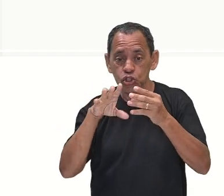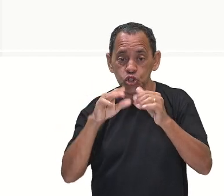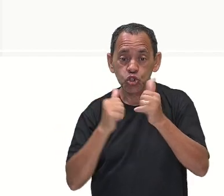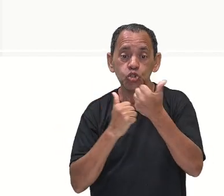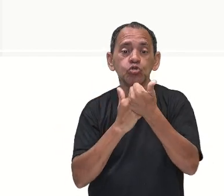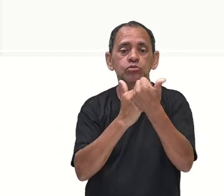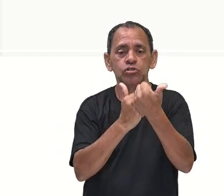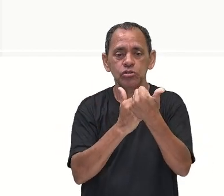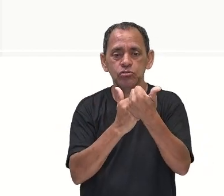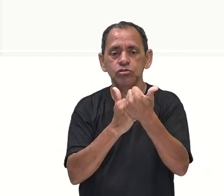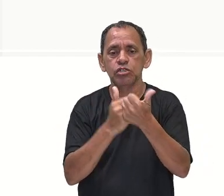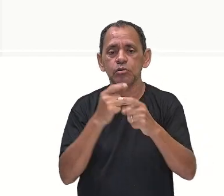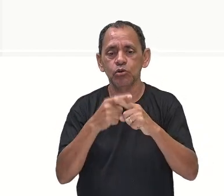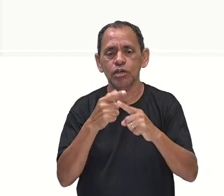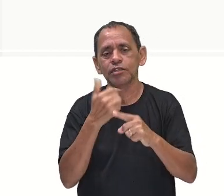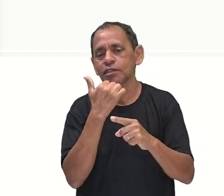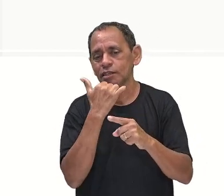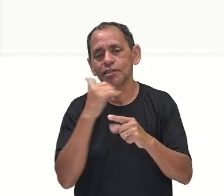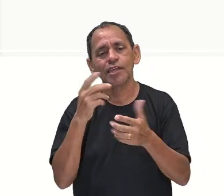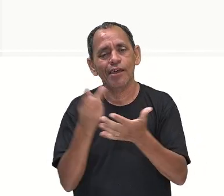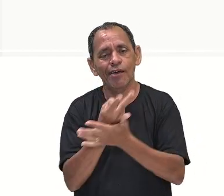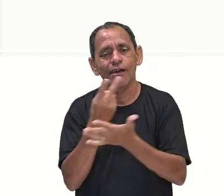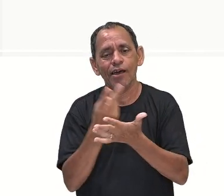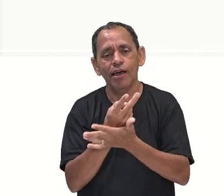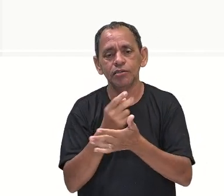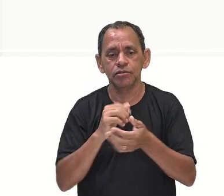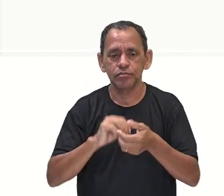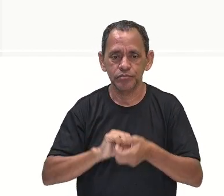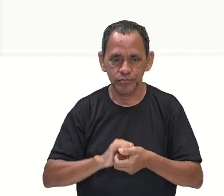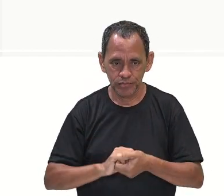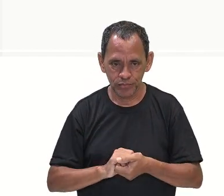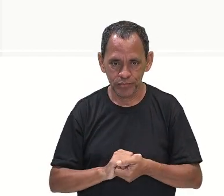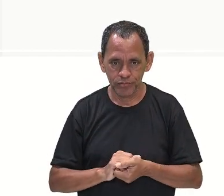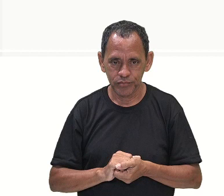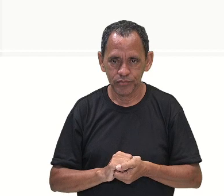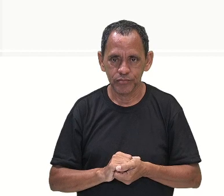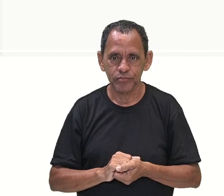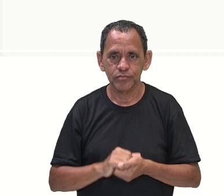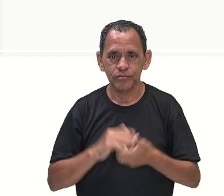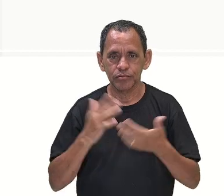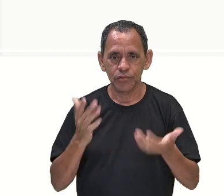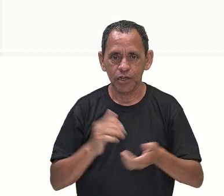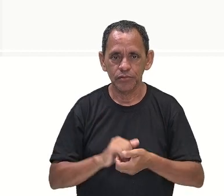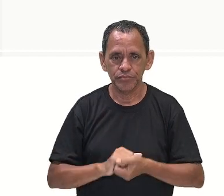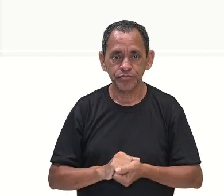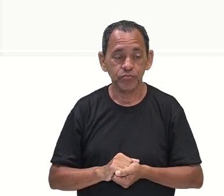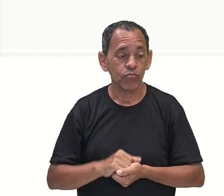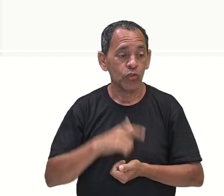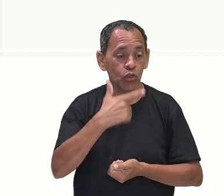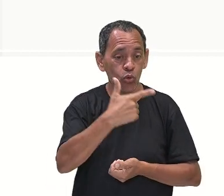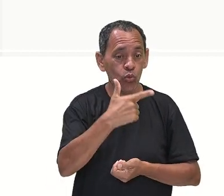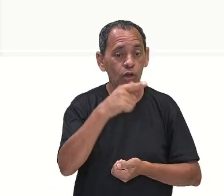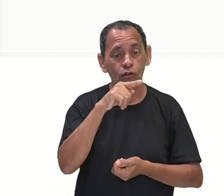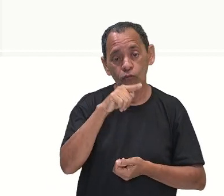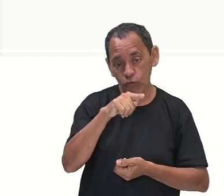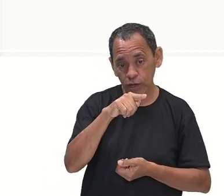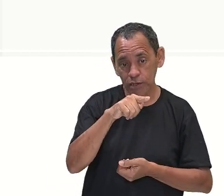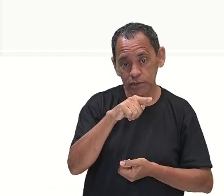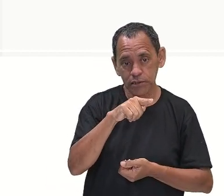Desculpa. Errei mais uma vez. É 2 vezes a área da base mais a área lateral,